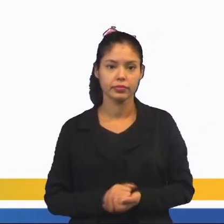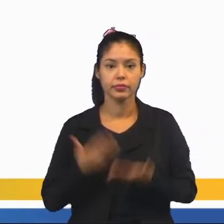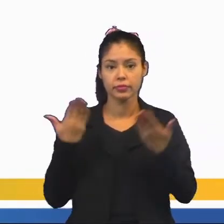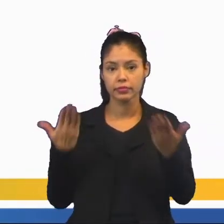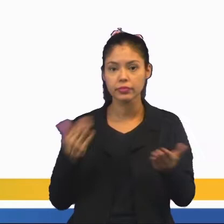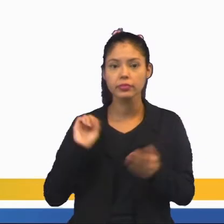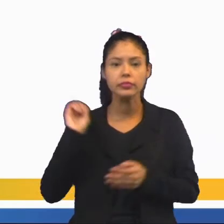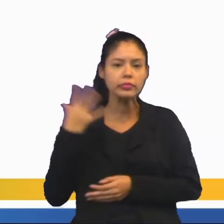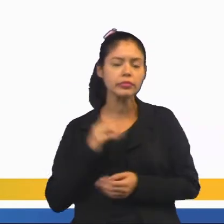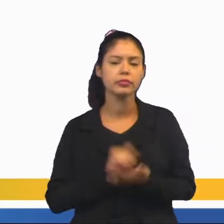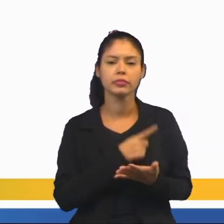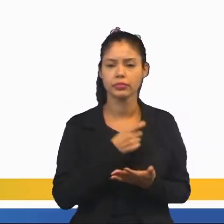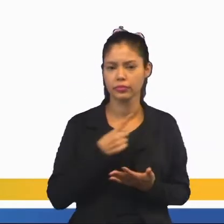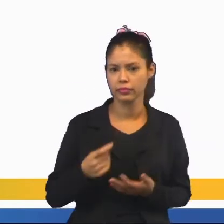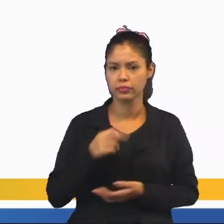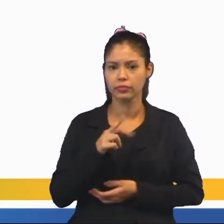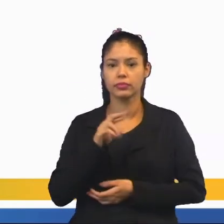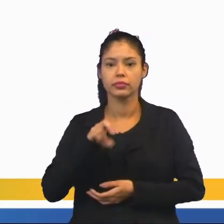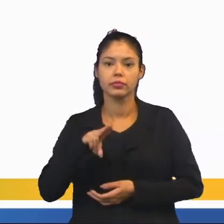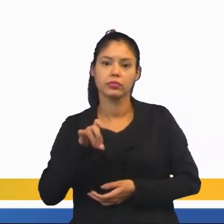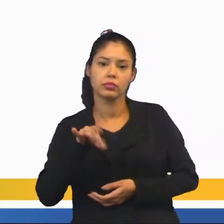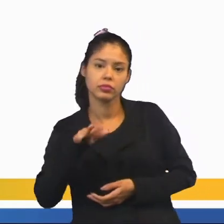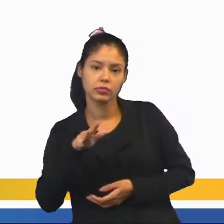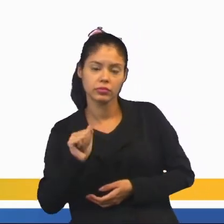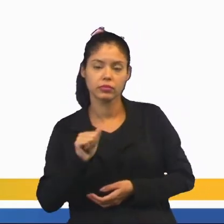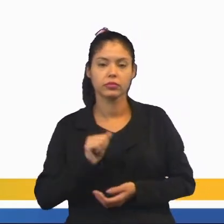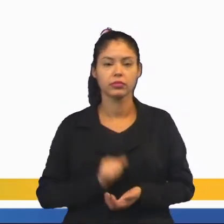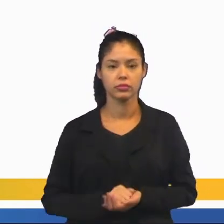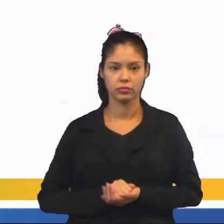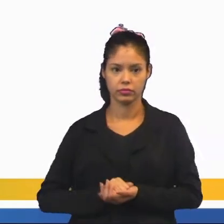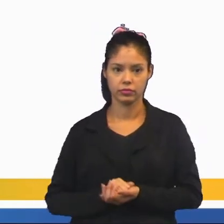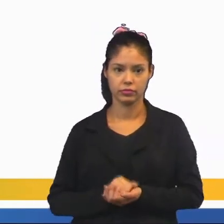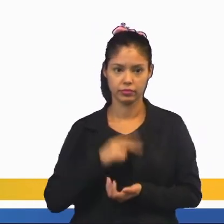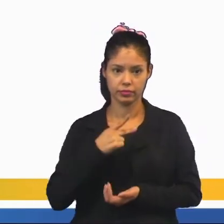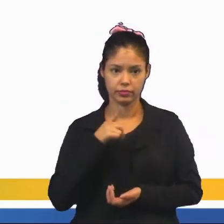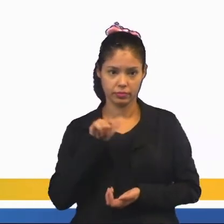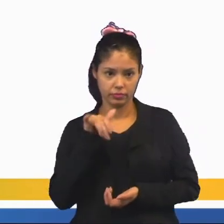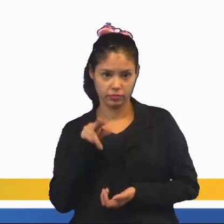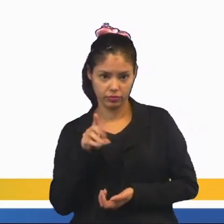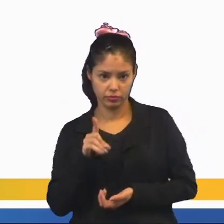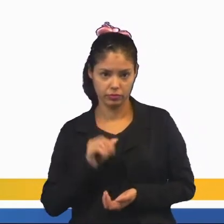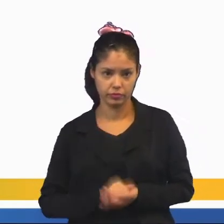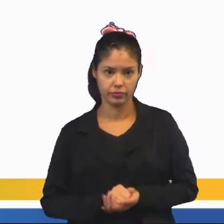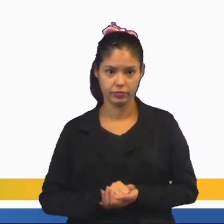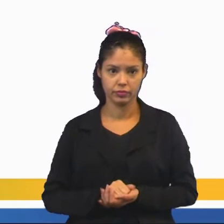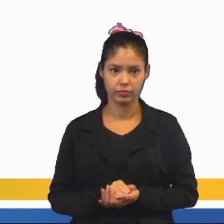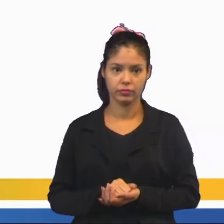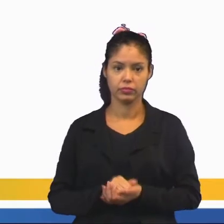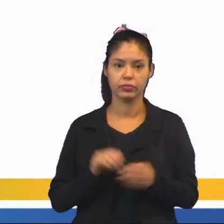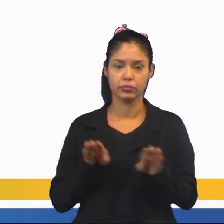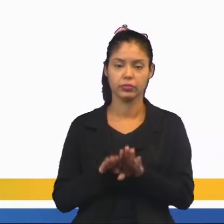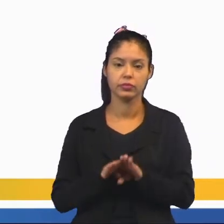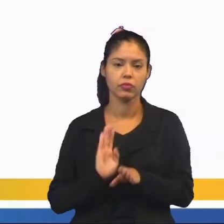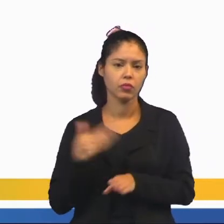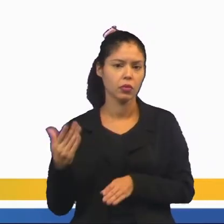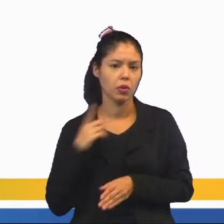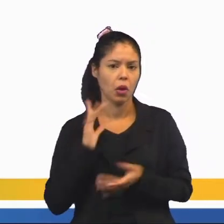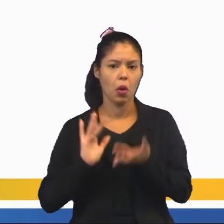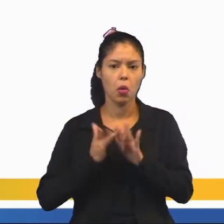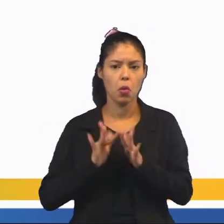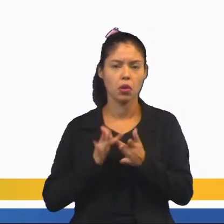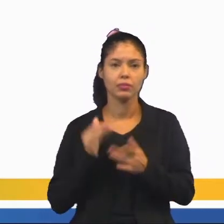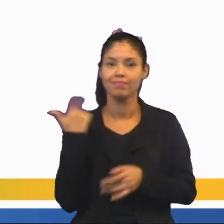terciária. É causada pela bactéria Treponema pallidus, quando existe